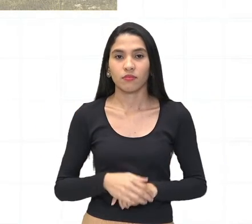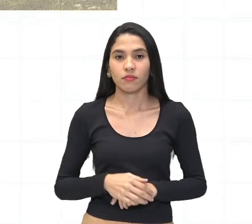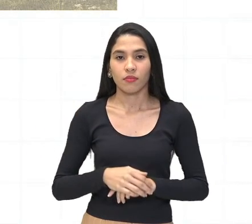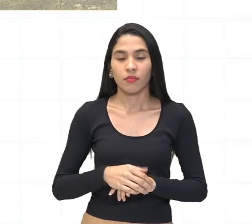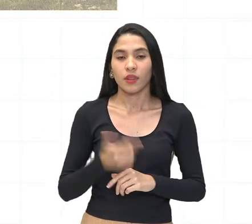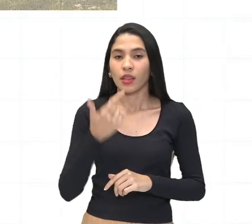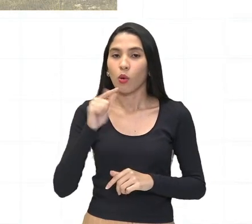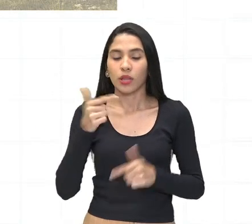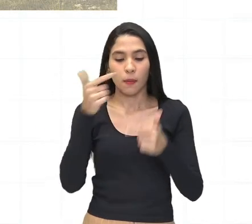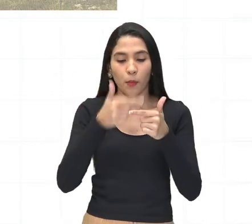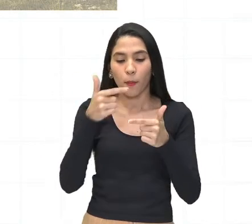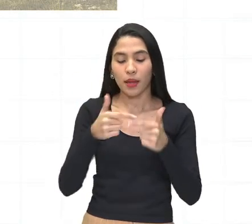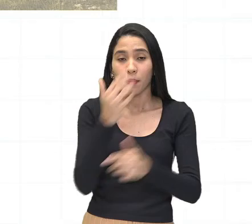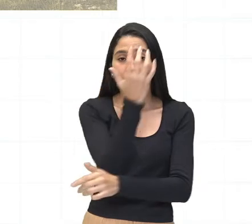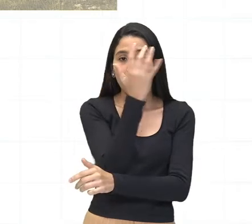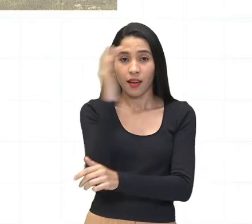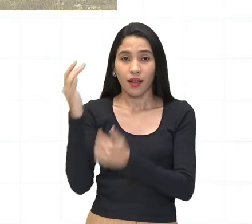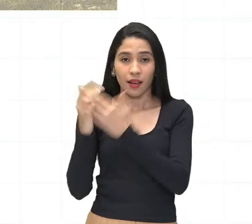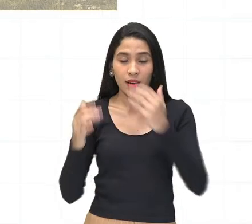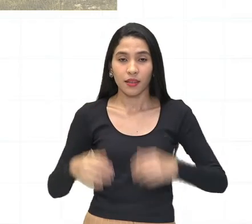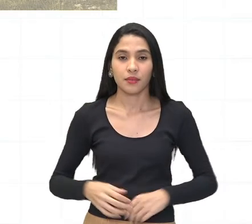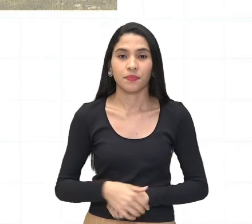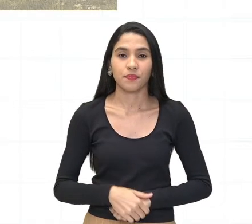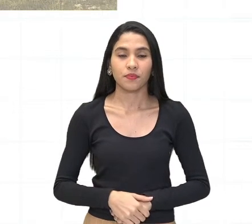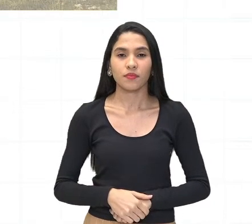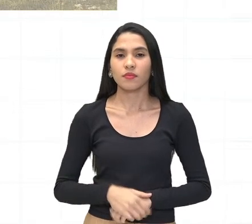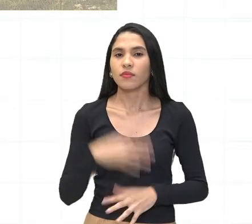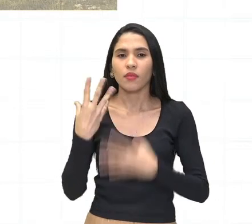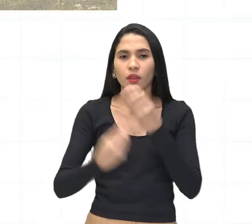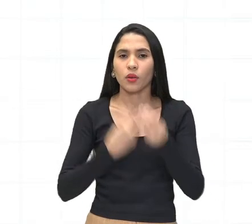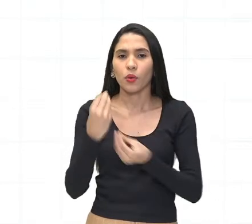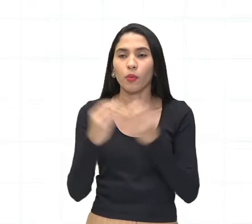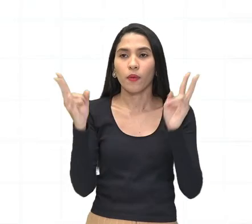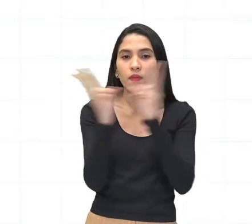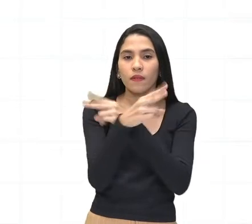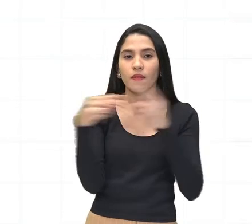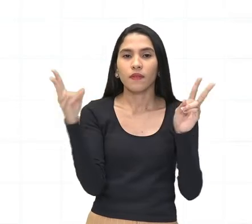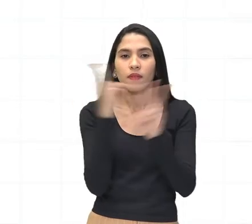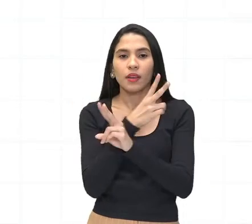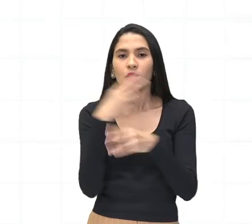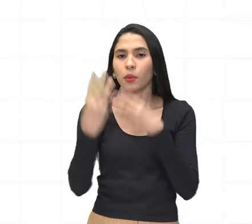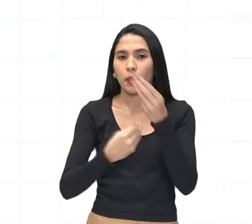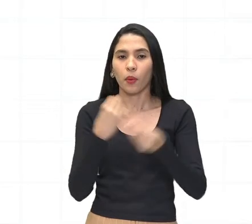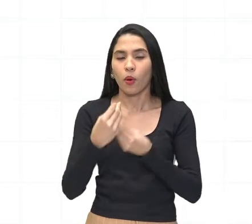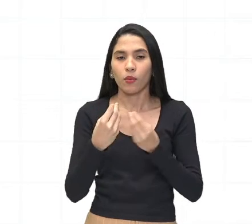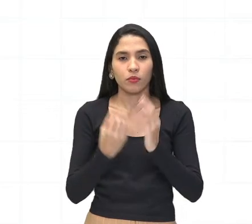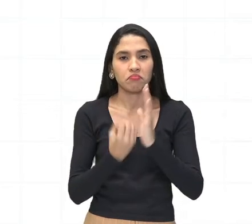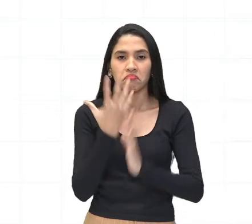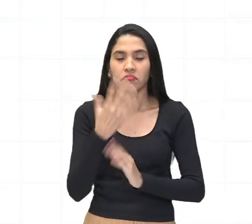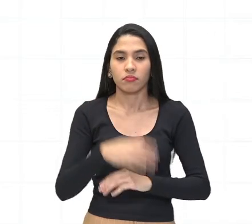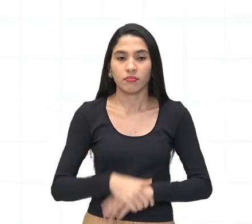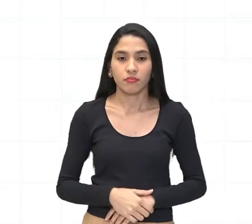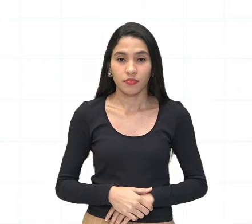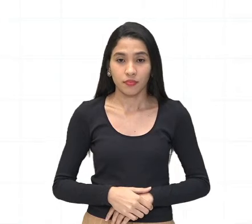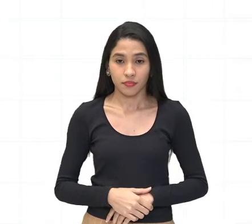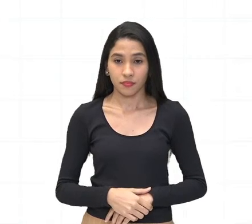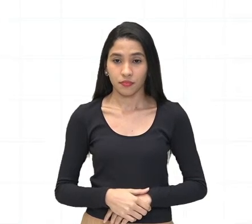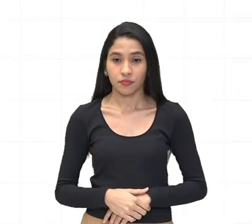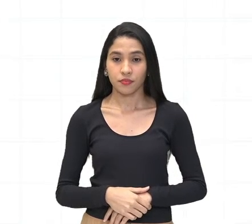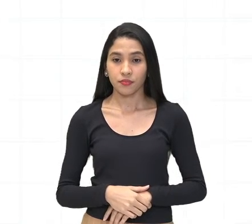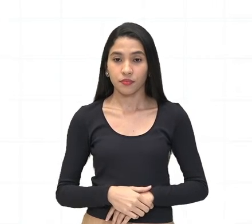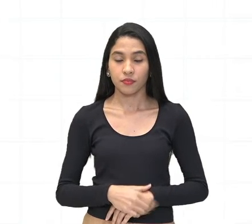meio ambiente, certo? E como é que esses ventos se formam, né? Então, aí nós temos